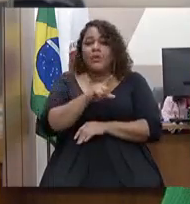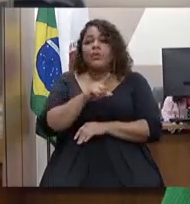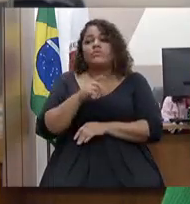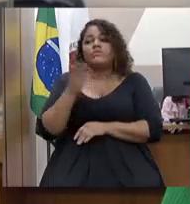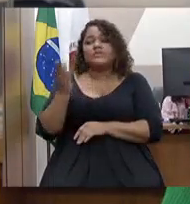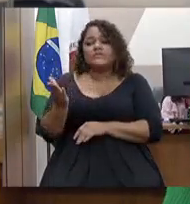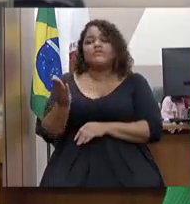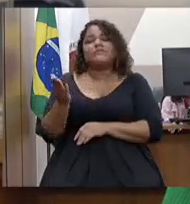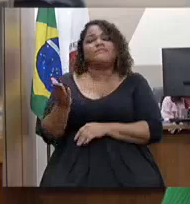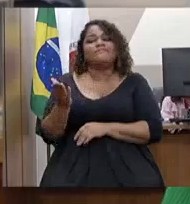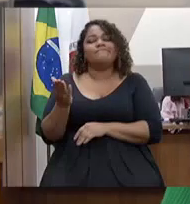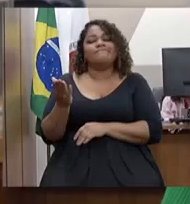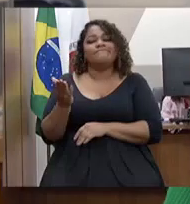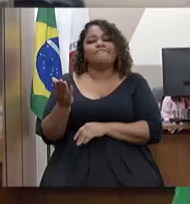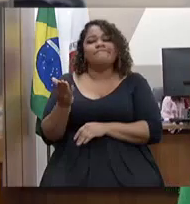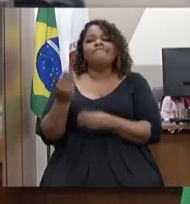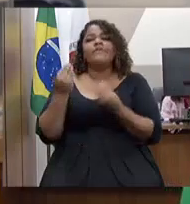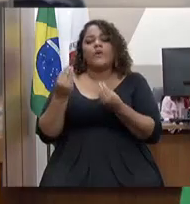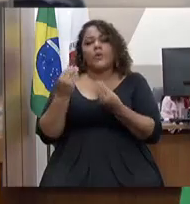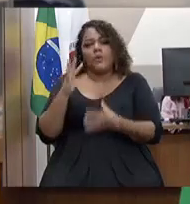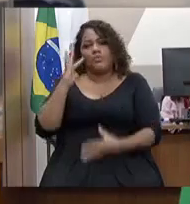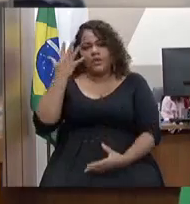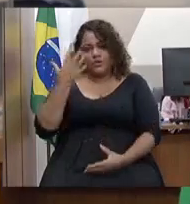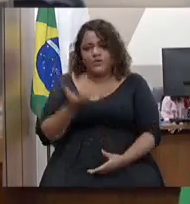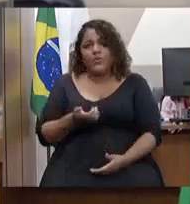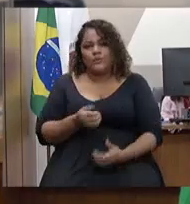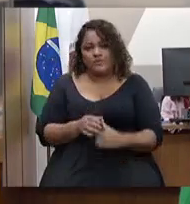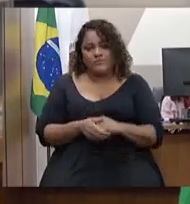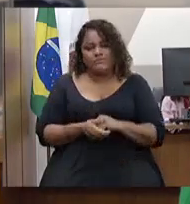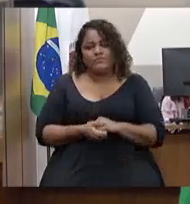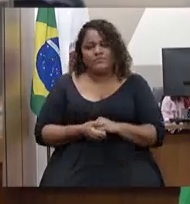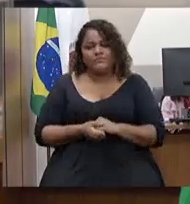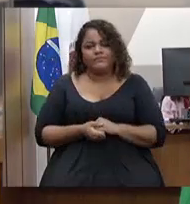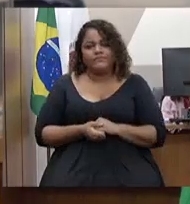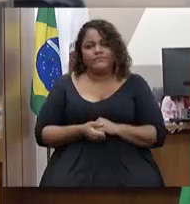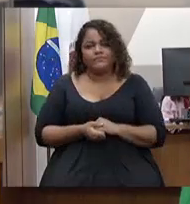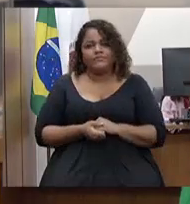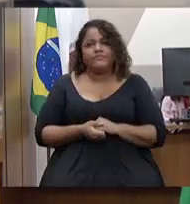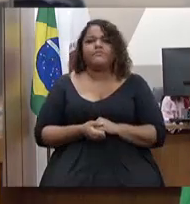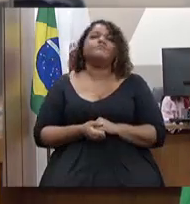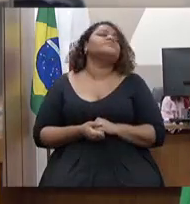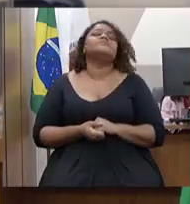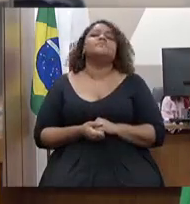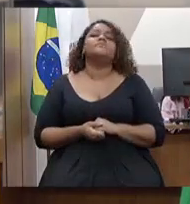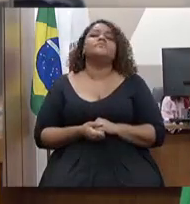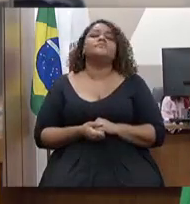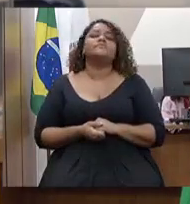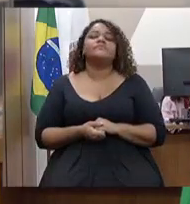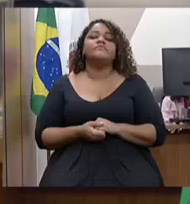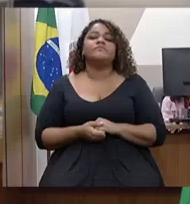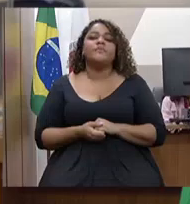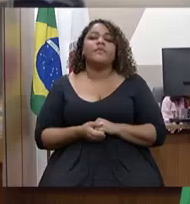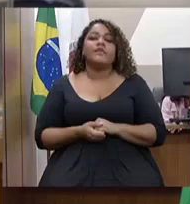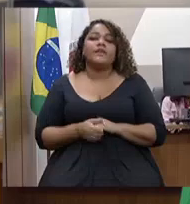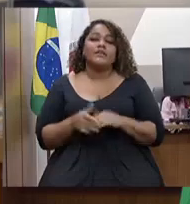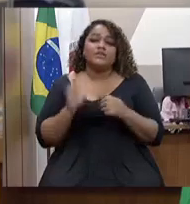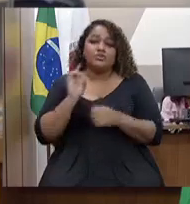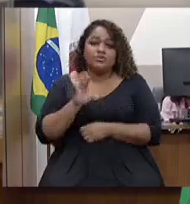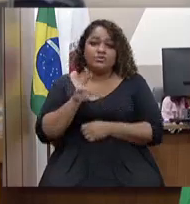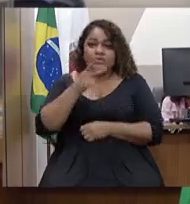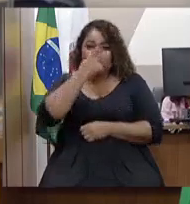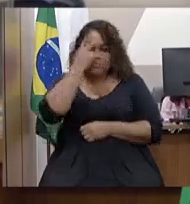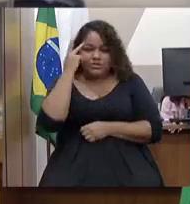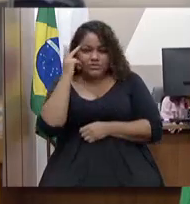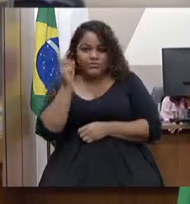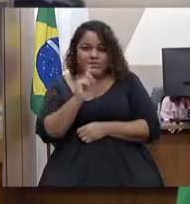realidade cada vez mais constante entre a classe trabalhadora E aí não apenas as pessoas mas